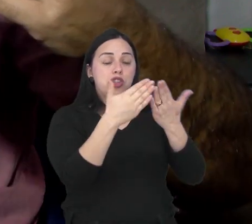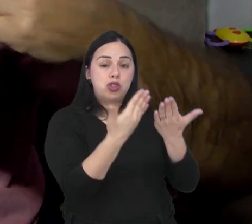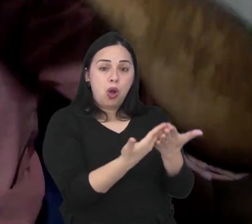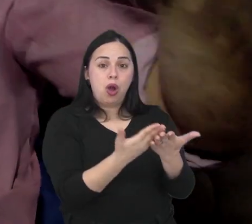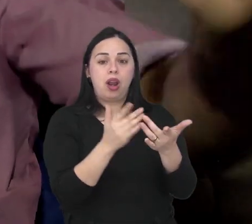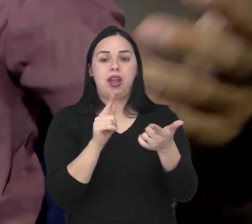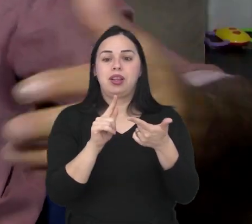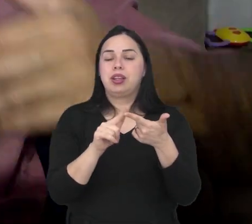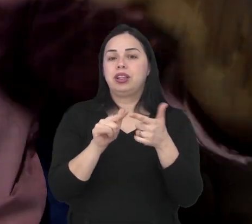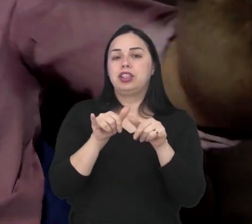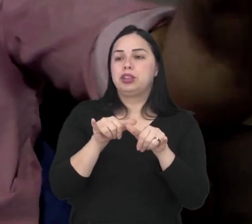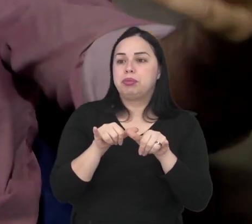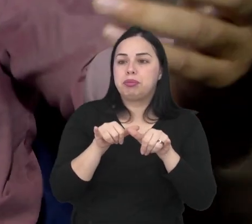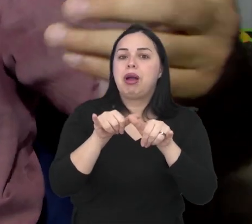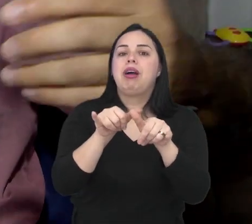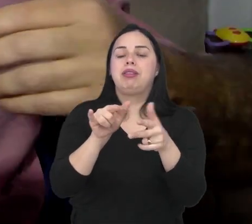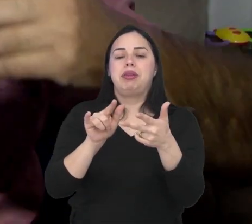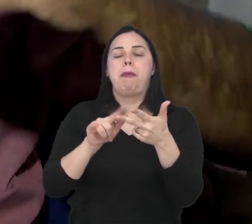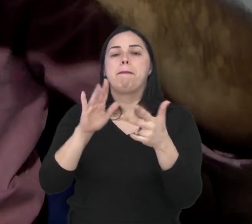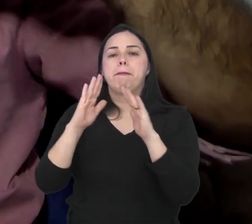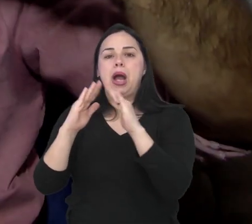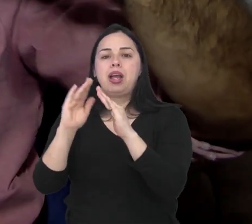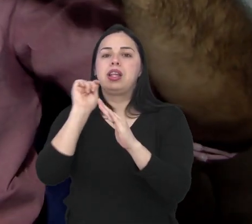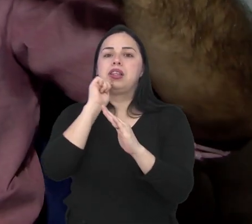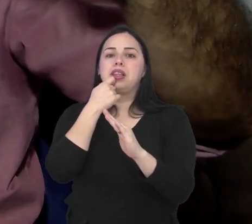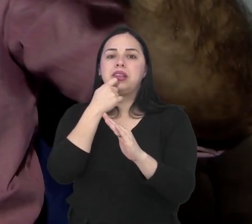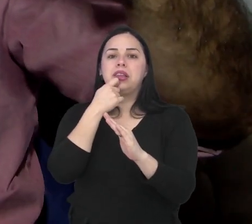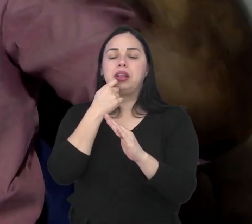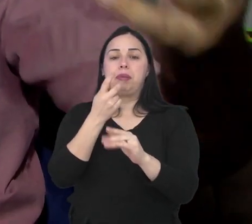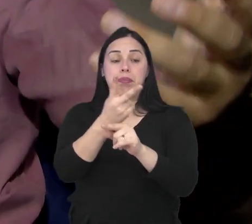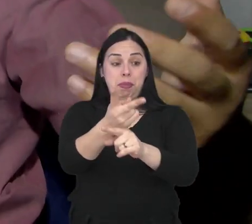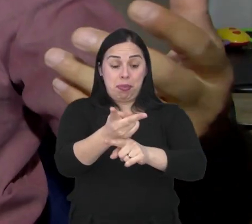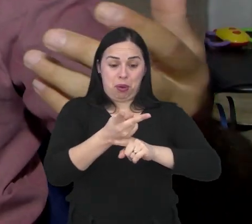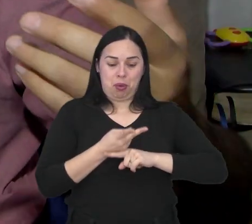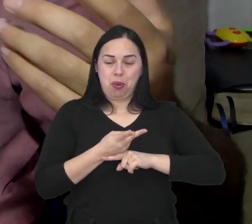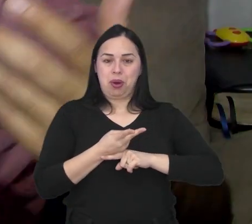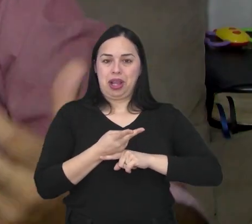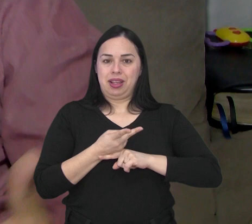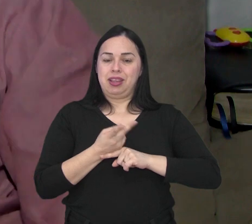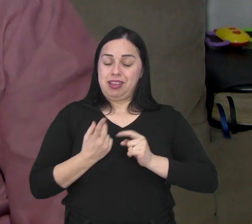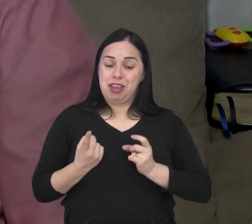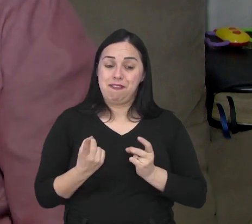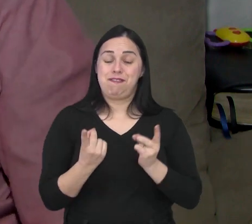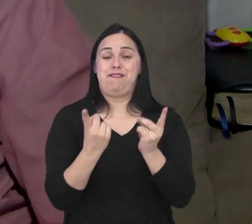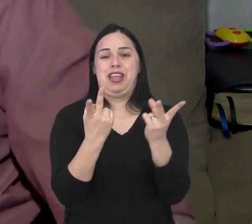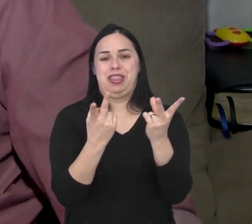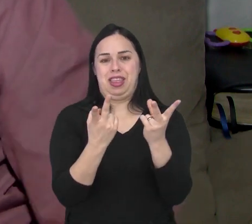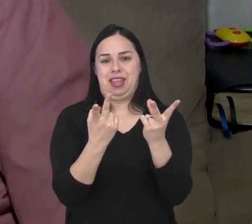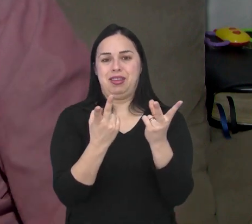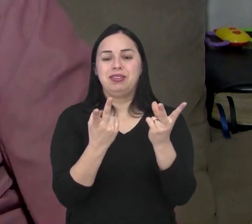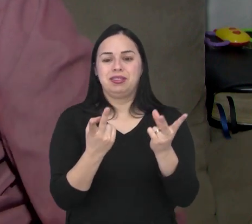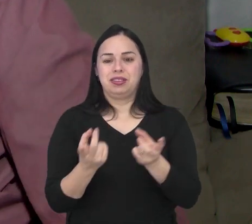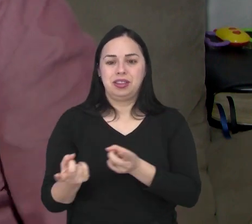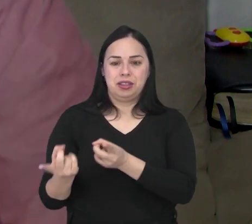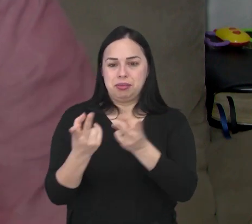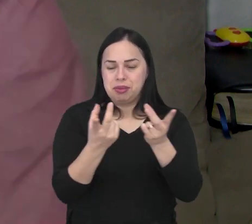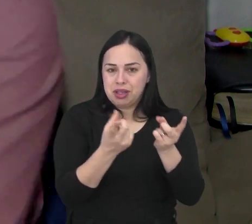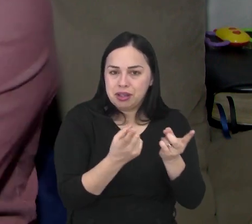que mais escolas, mais supermercados, mais padarias possam, de repente, nos procurar e a gente